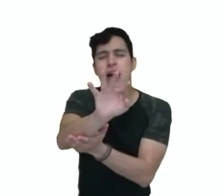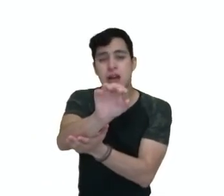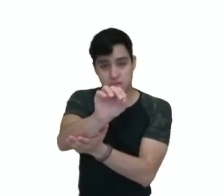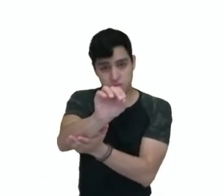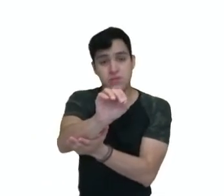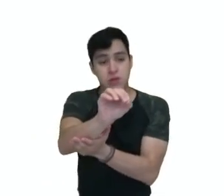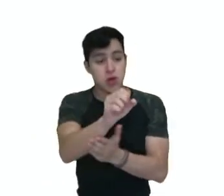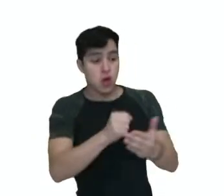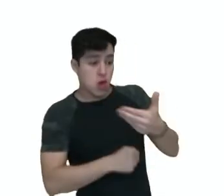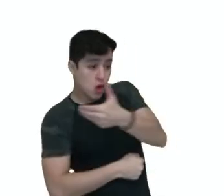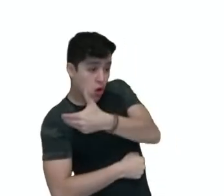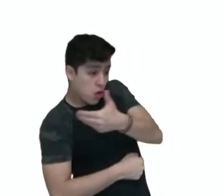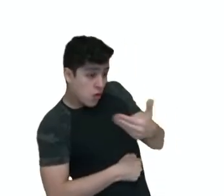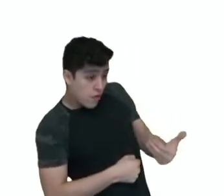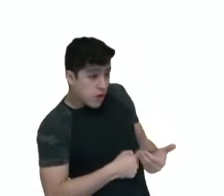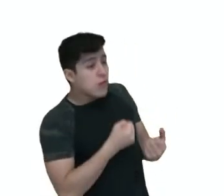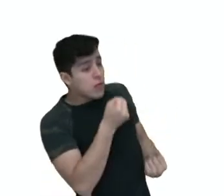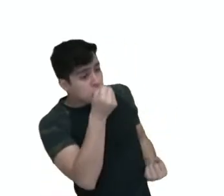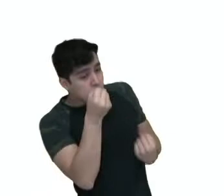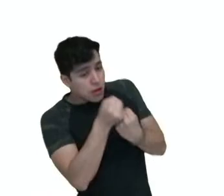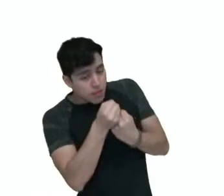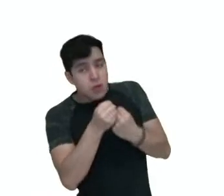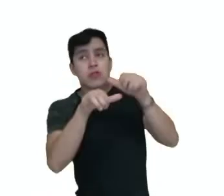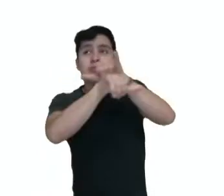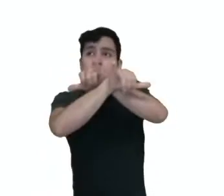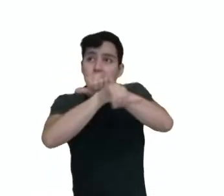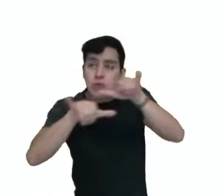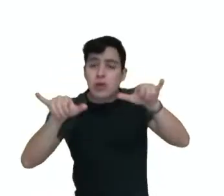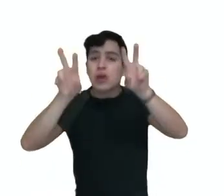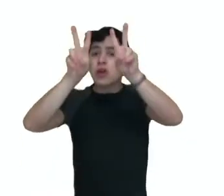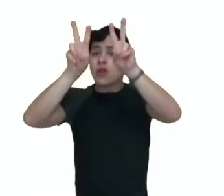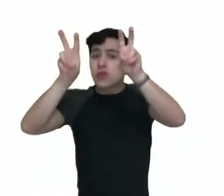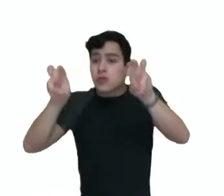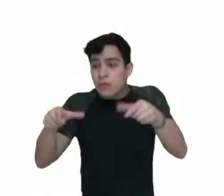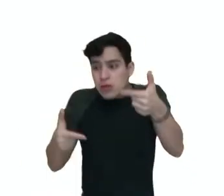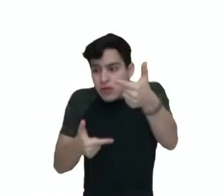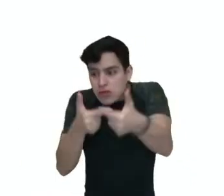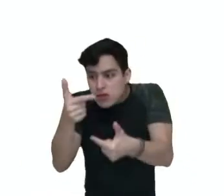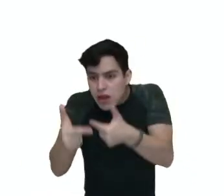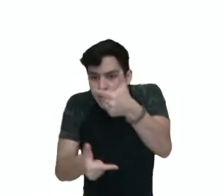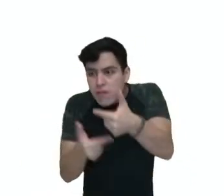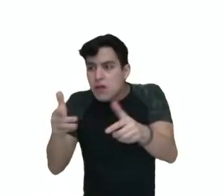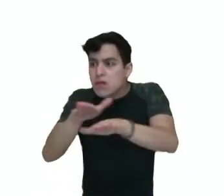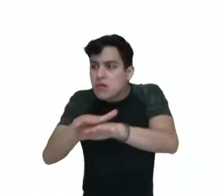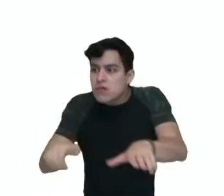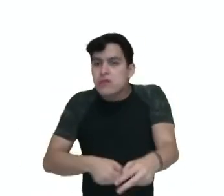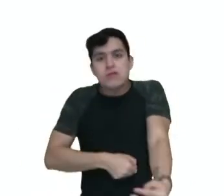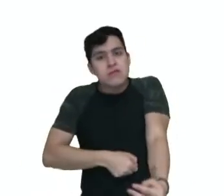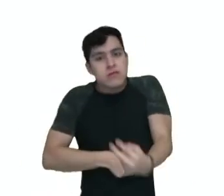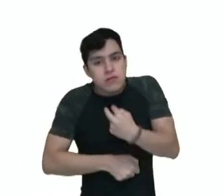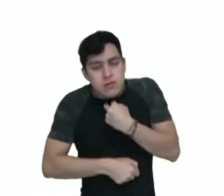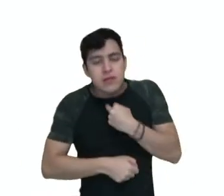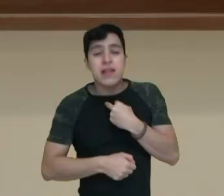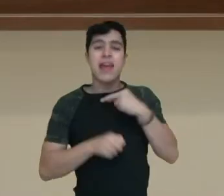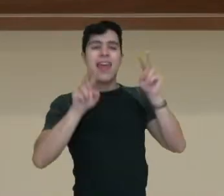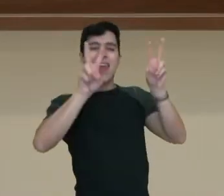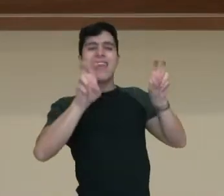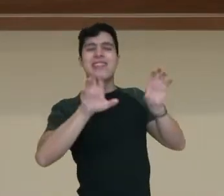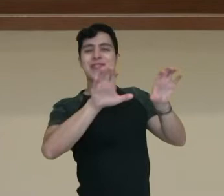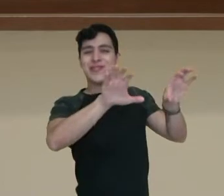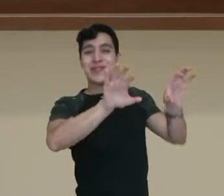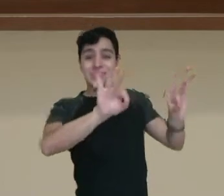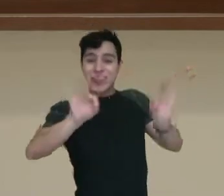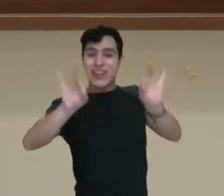do Paraíso do Tocantins ao combate ao trabalho infantil. Então, o governo apoia a campanha de trabalho infantil. Aí nós podemos